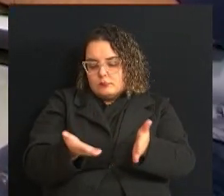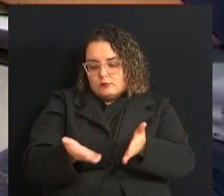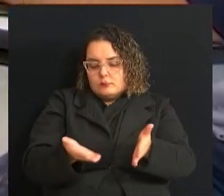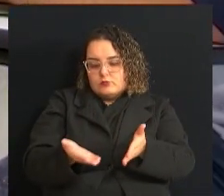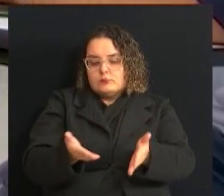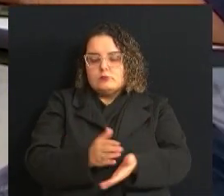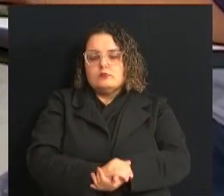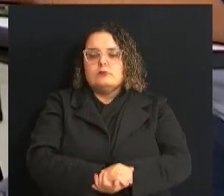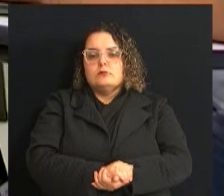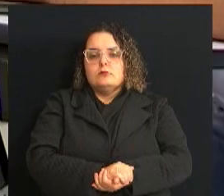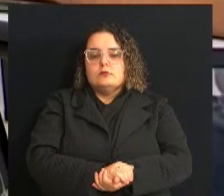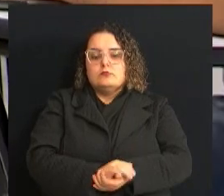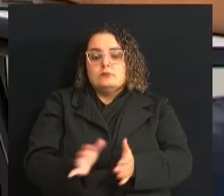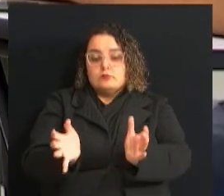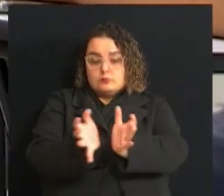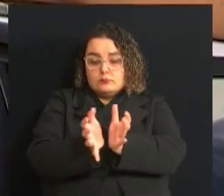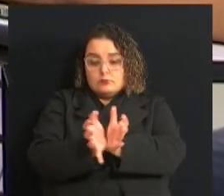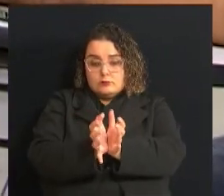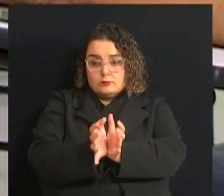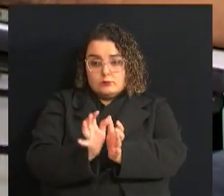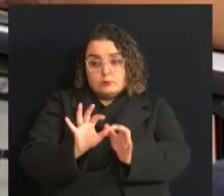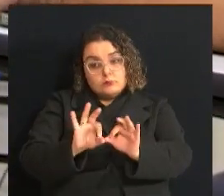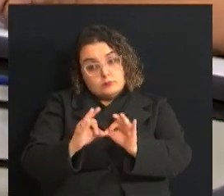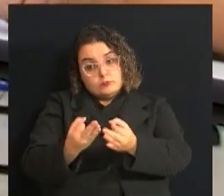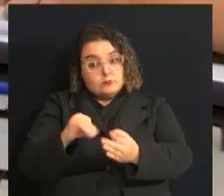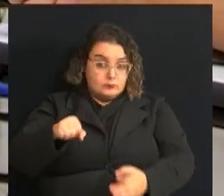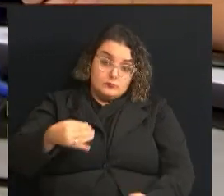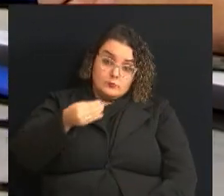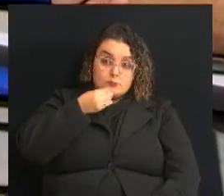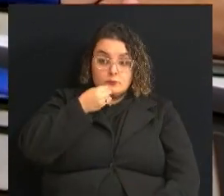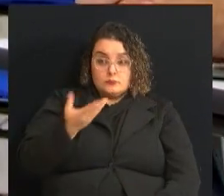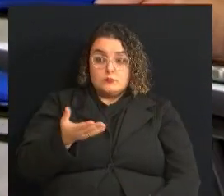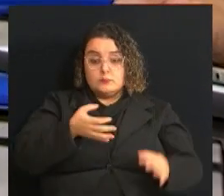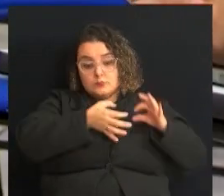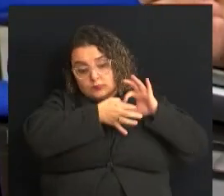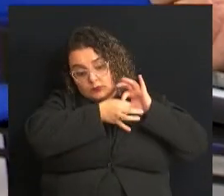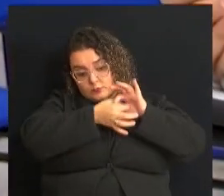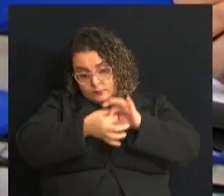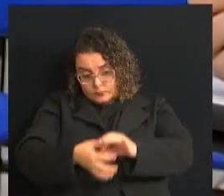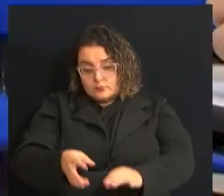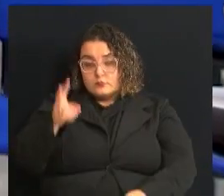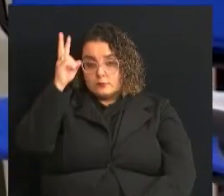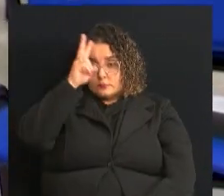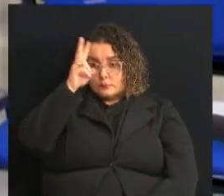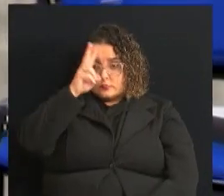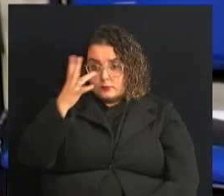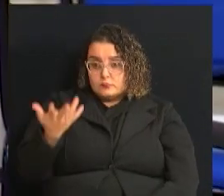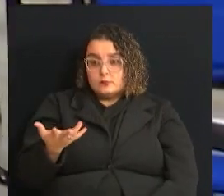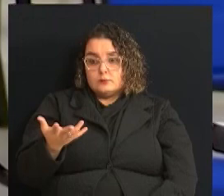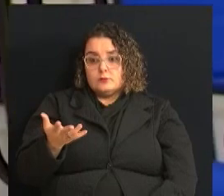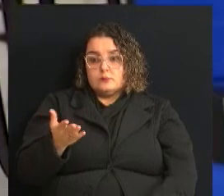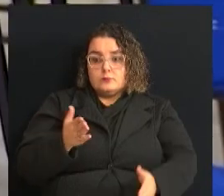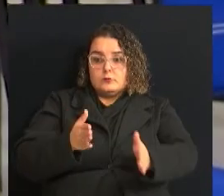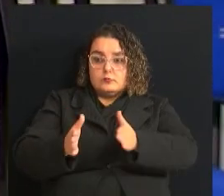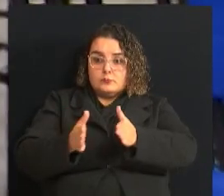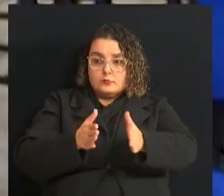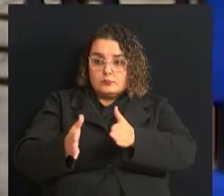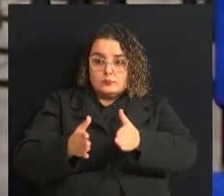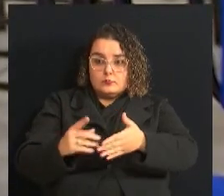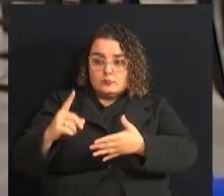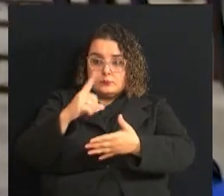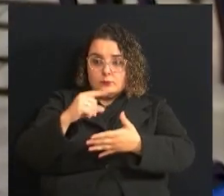de famílias se aproveitaram, né, do contexto histórico, e aí já no período, né,